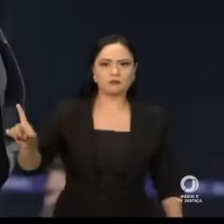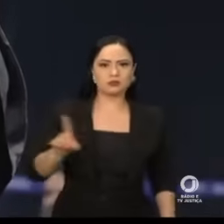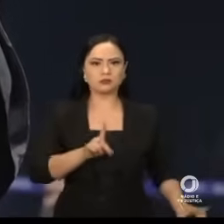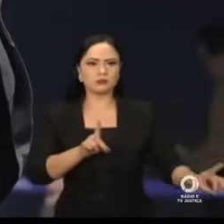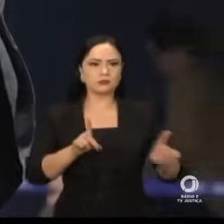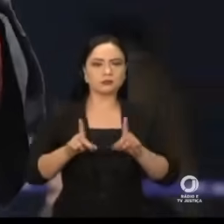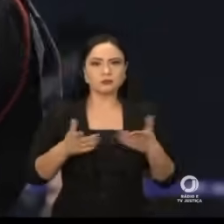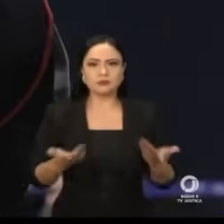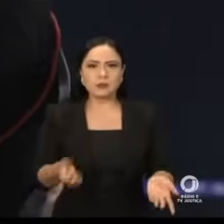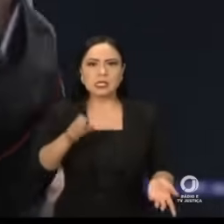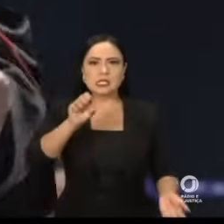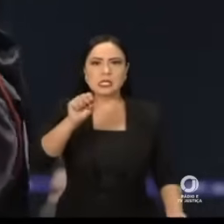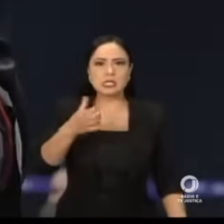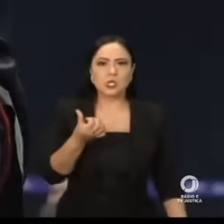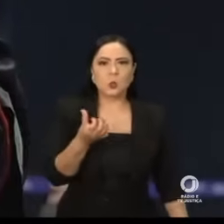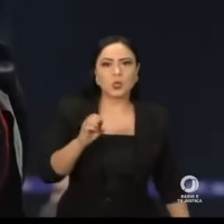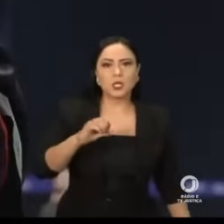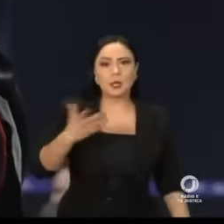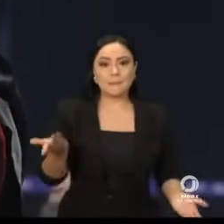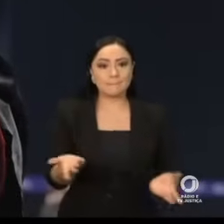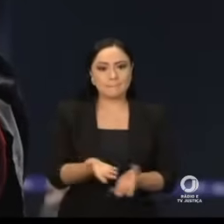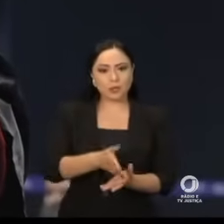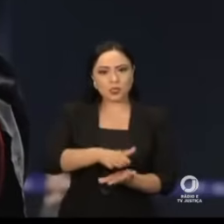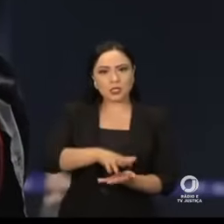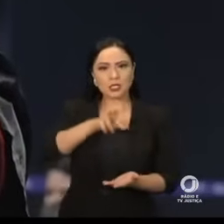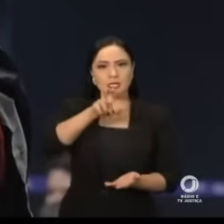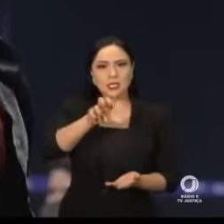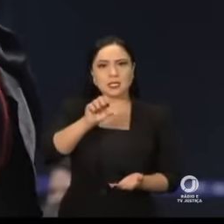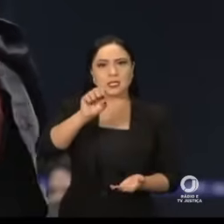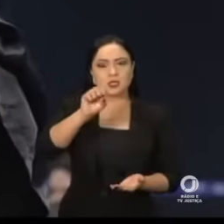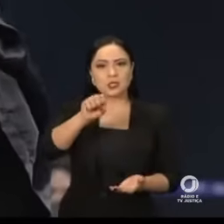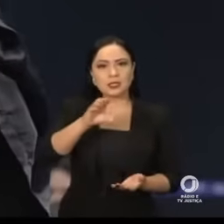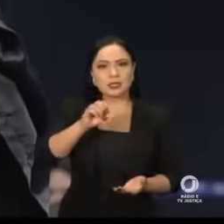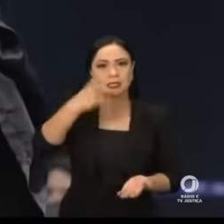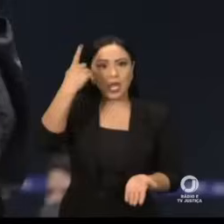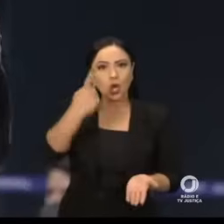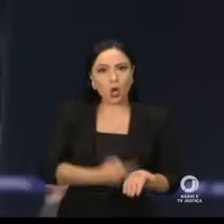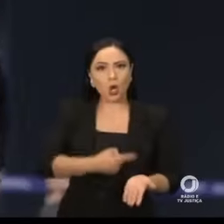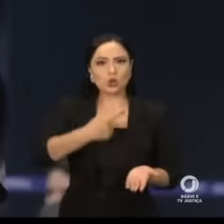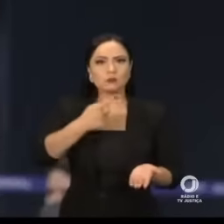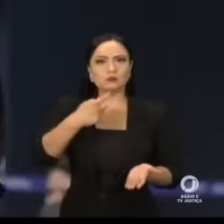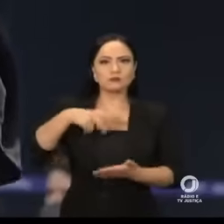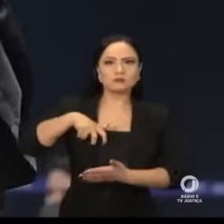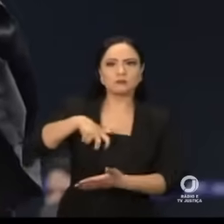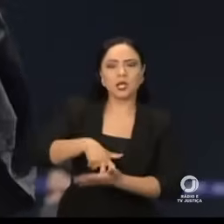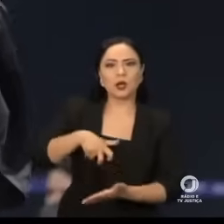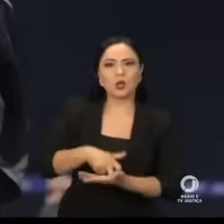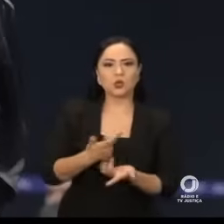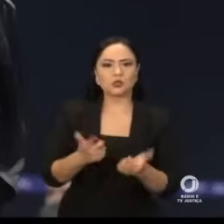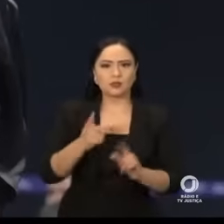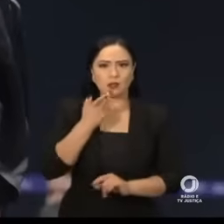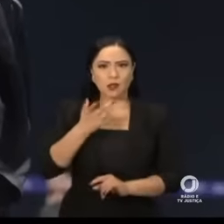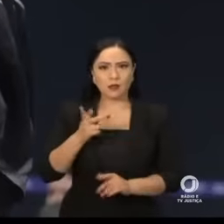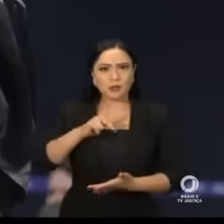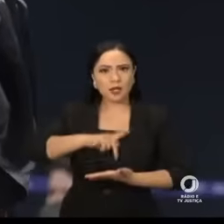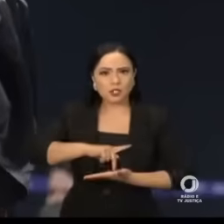680 processos, mais de 500 acordos de persecução penal. O acordo de persecução penal não tem que falar a verdade?